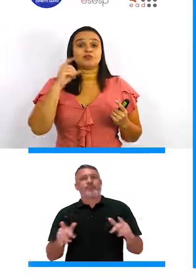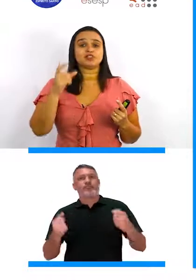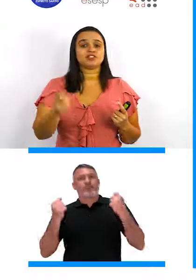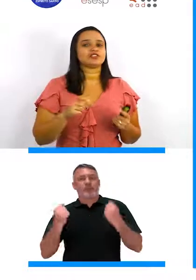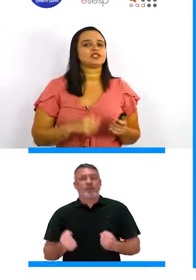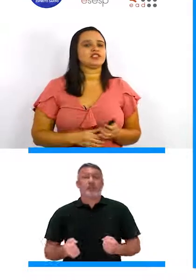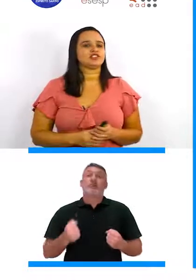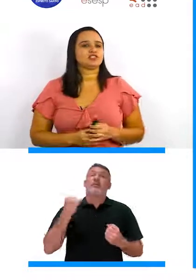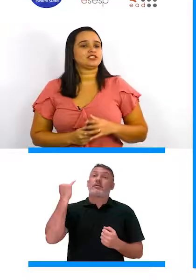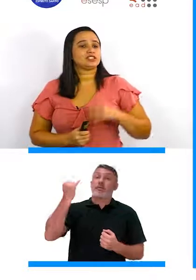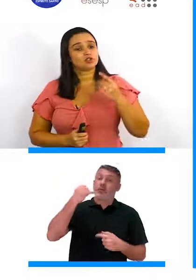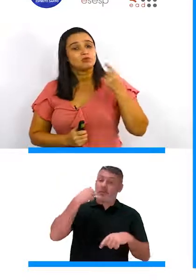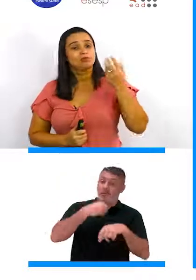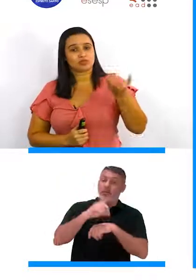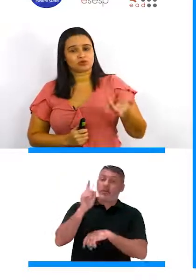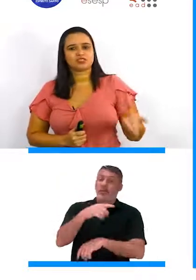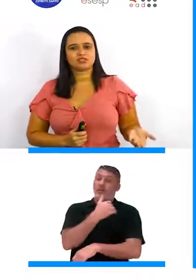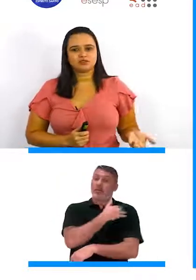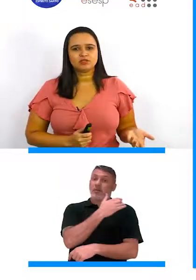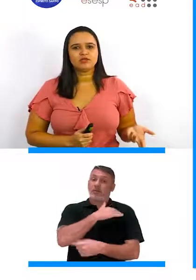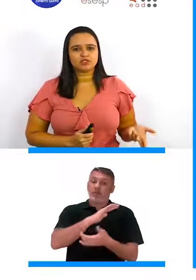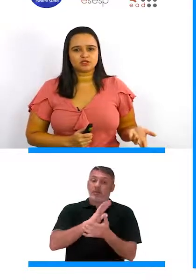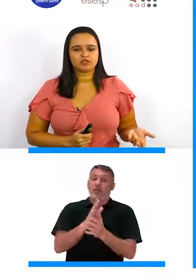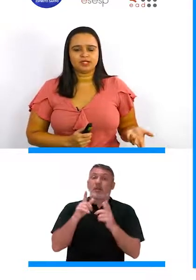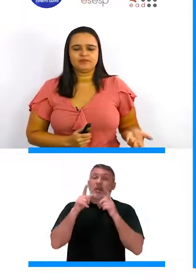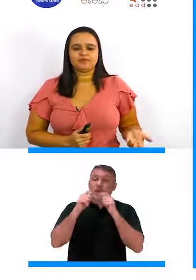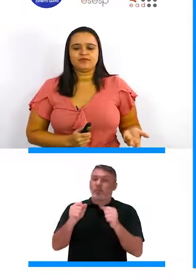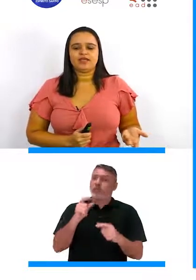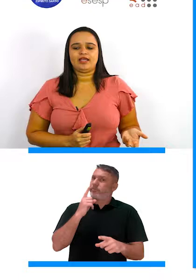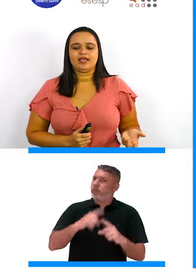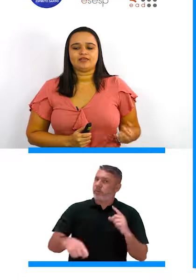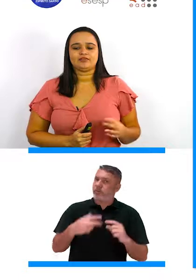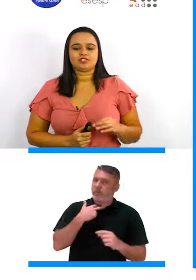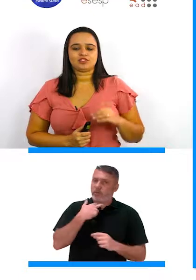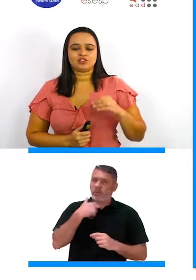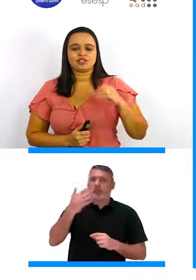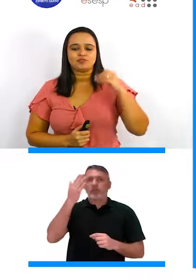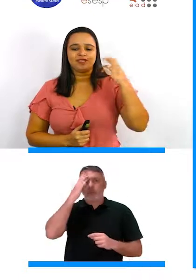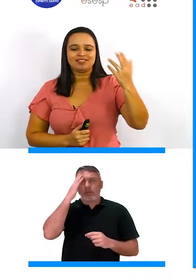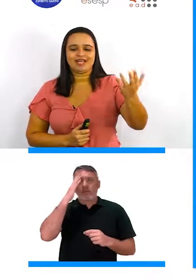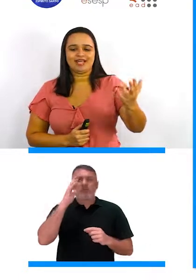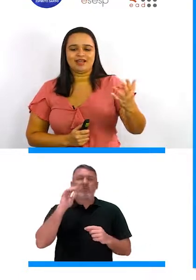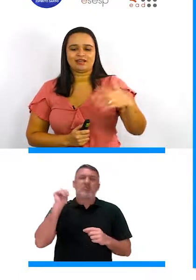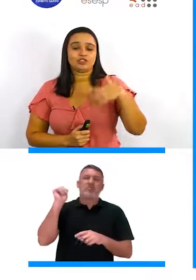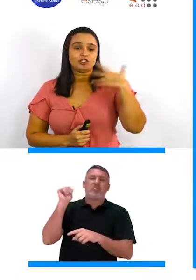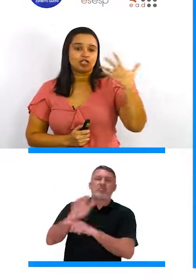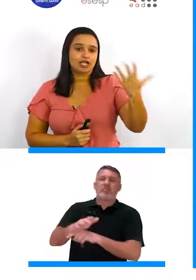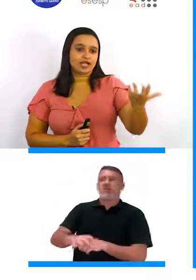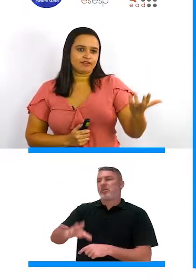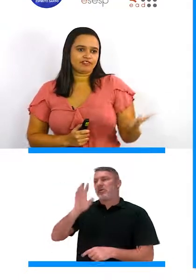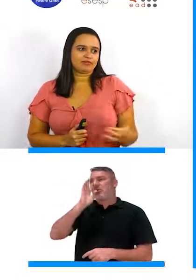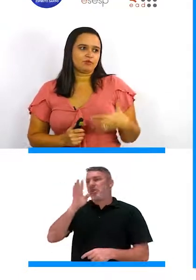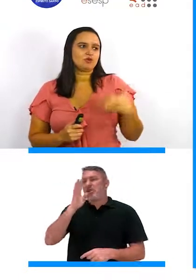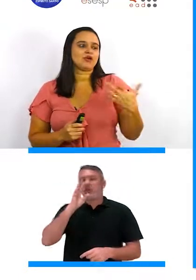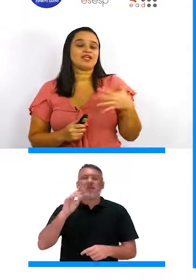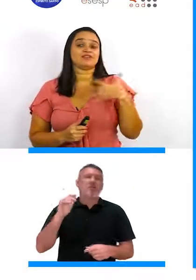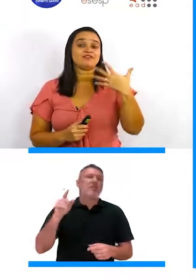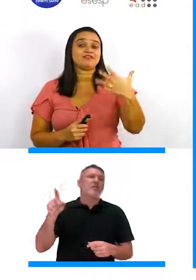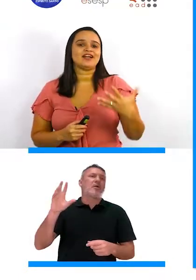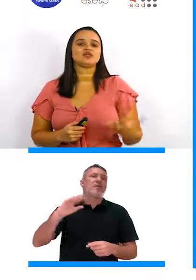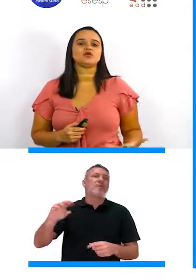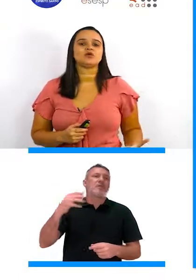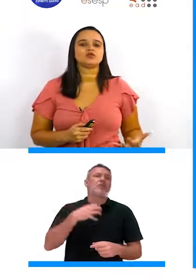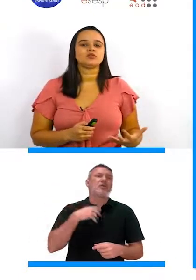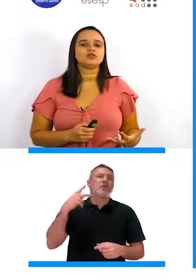de que é importante dizer que isso é um preconceito linguístico, né? Você desrespeitar, criticar e fazer pouco caso